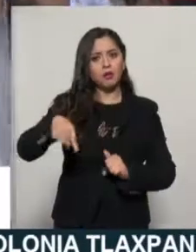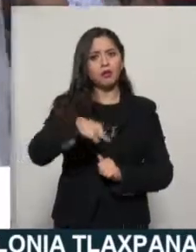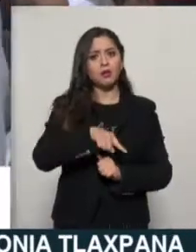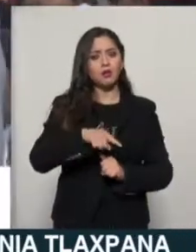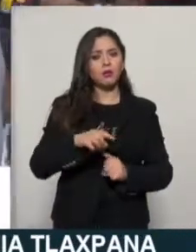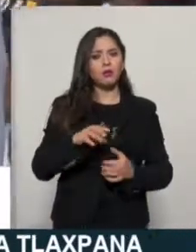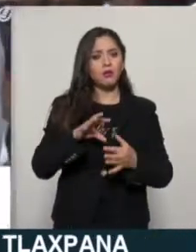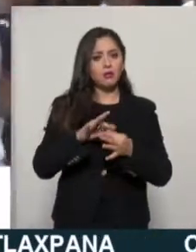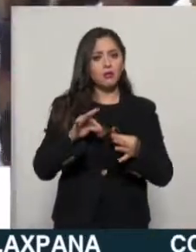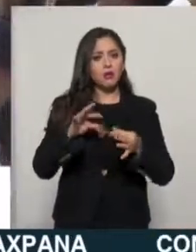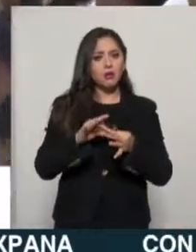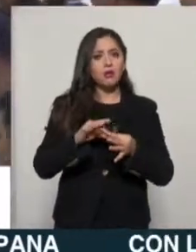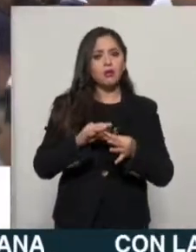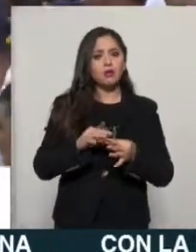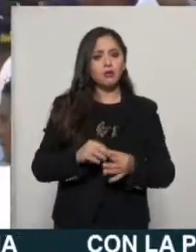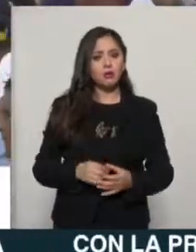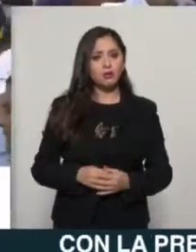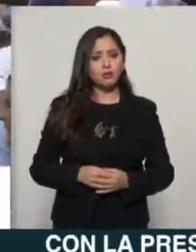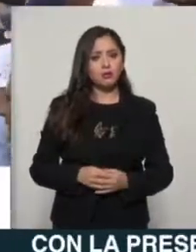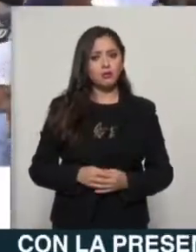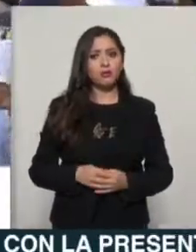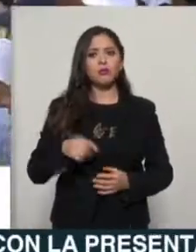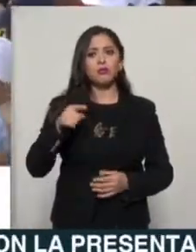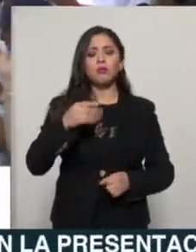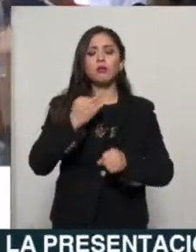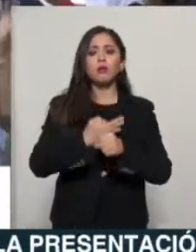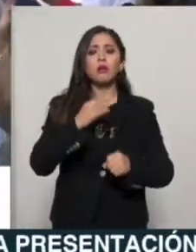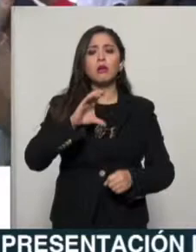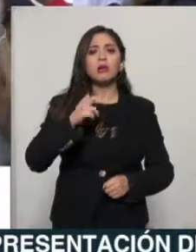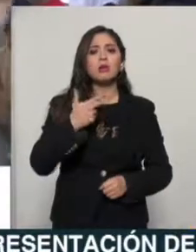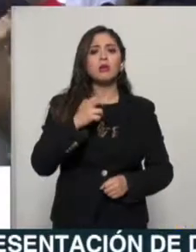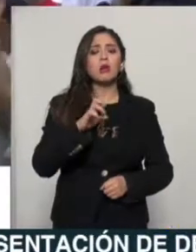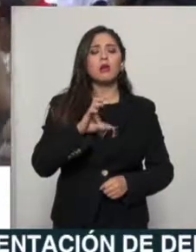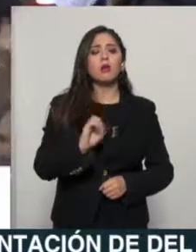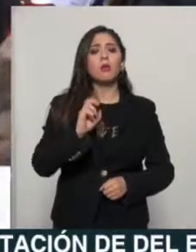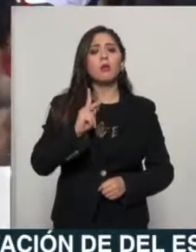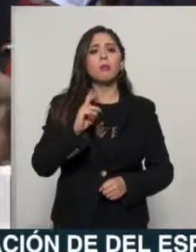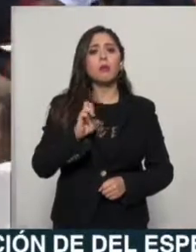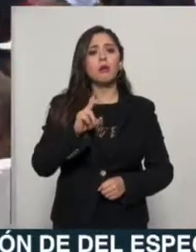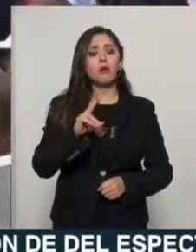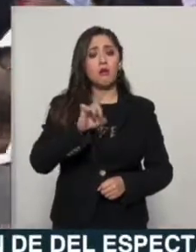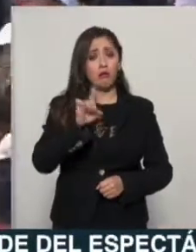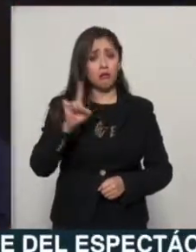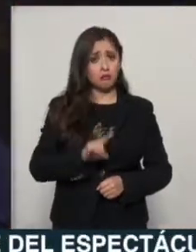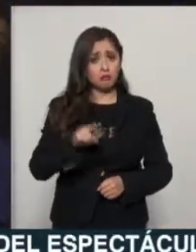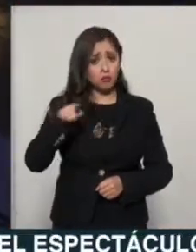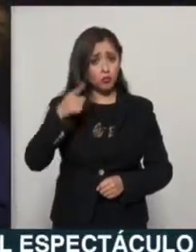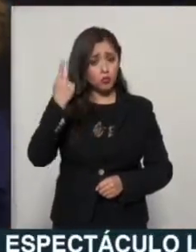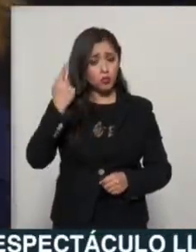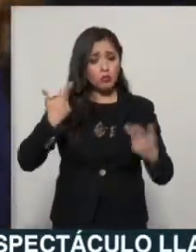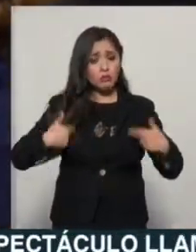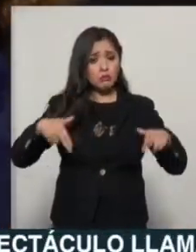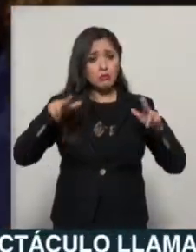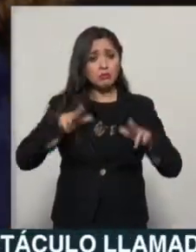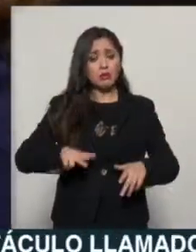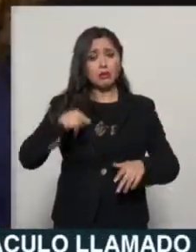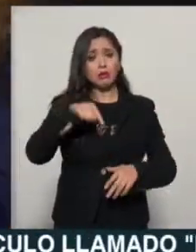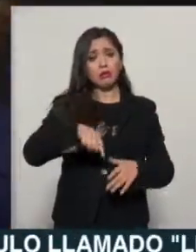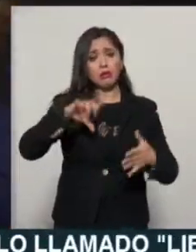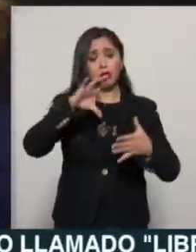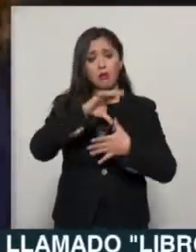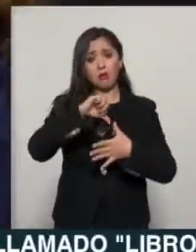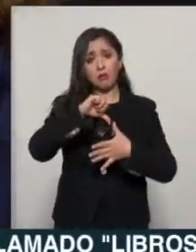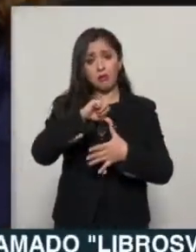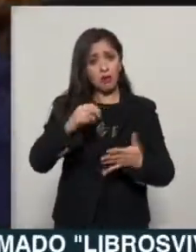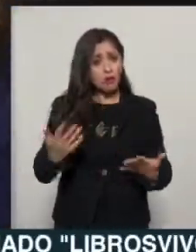Telmex, que por isso temos Checo Pérez. Checo Pérez é o único representante na América Latina. Sí, es muy poco,